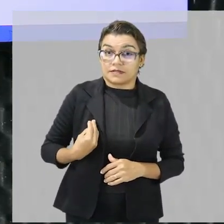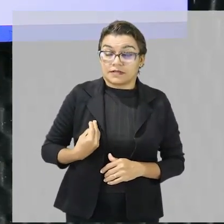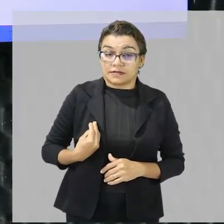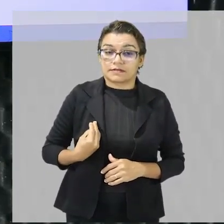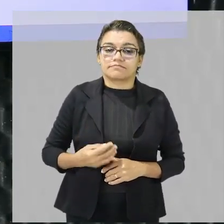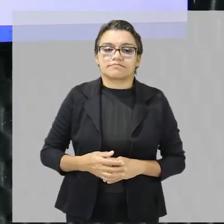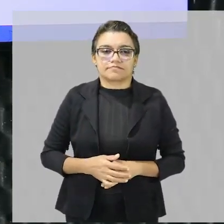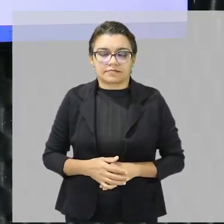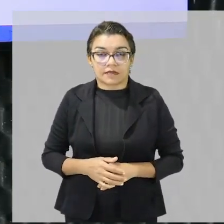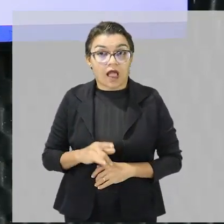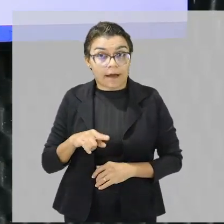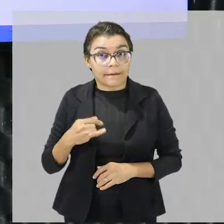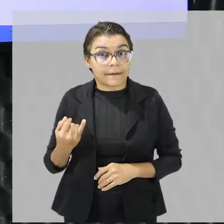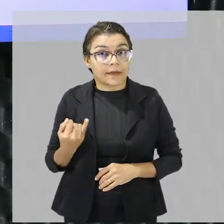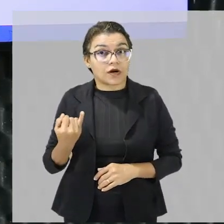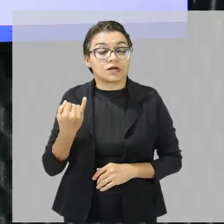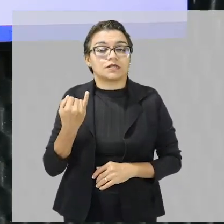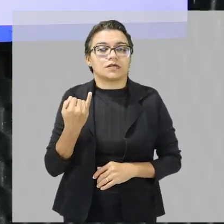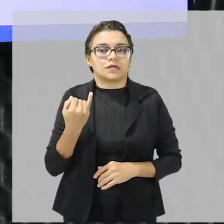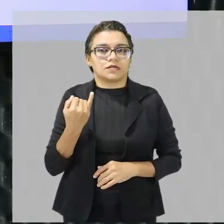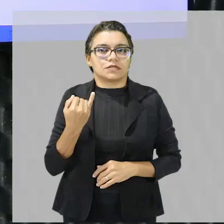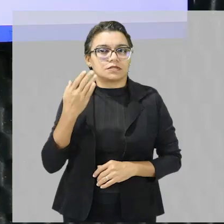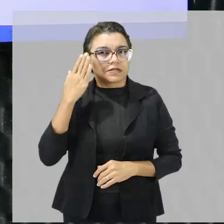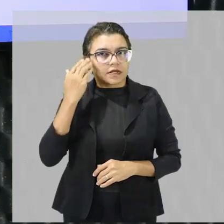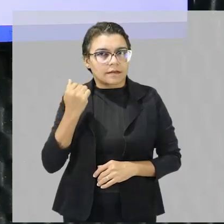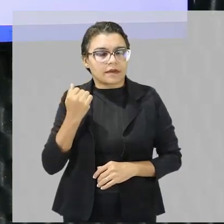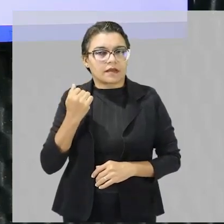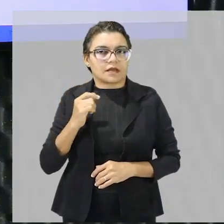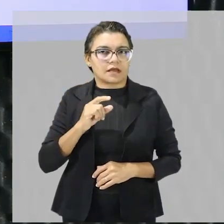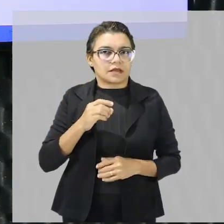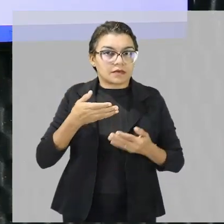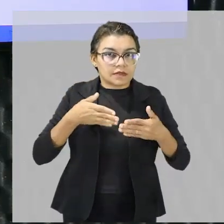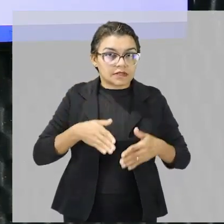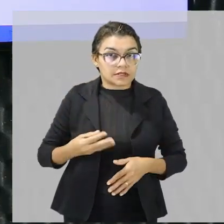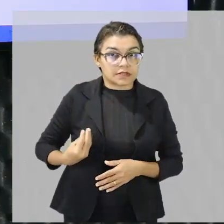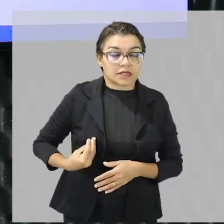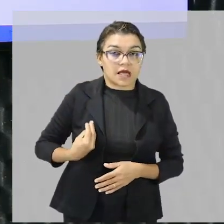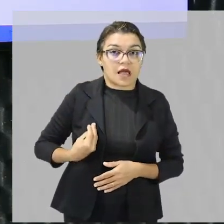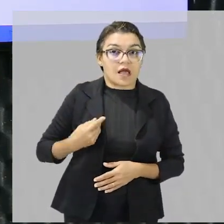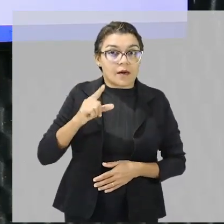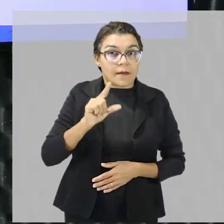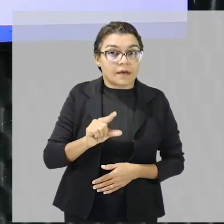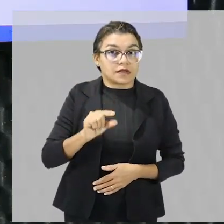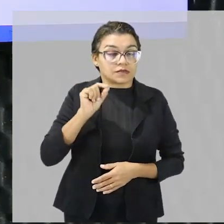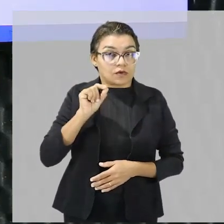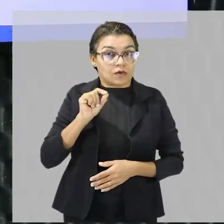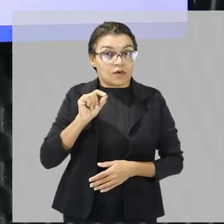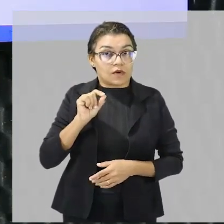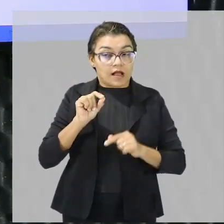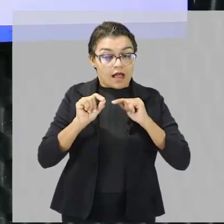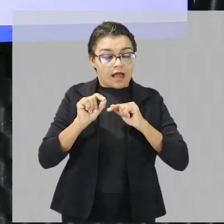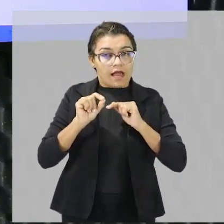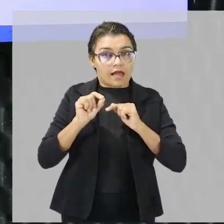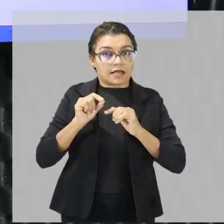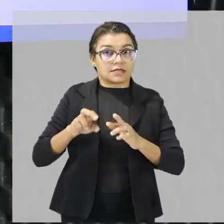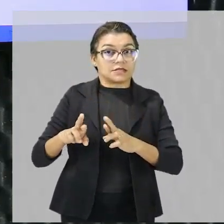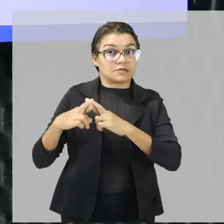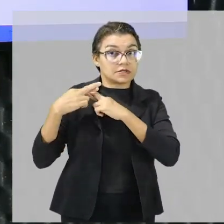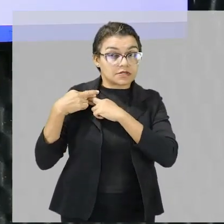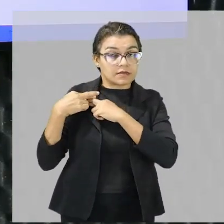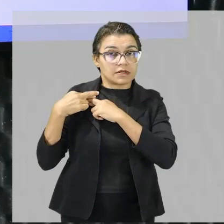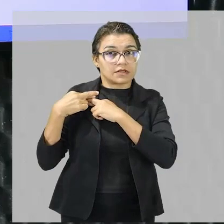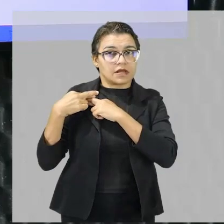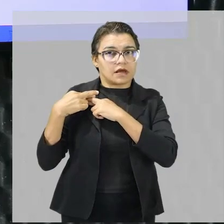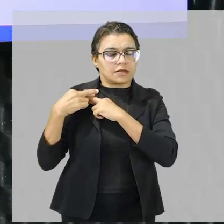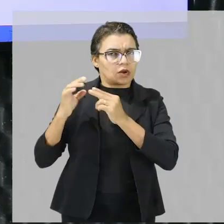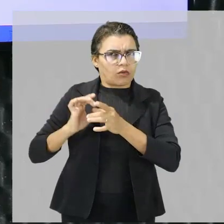o importante é saber que essa existência ela é uma escolha nossa, mas ela traz a responsabilidade. Eu não posso abrir mão